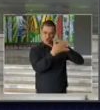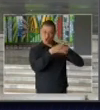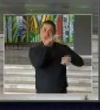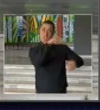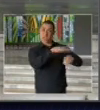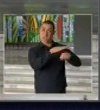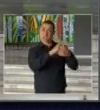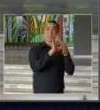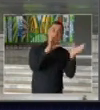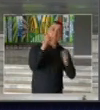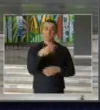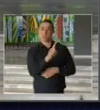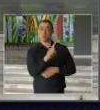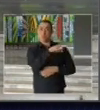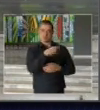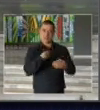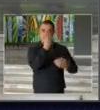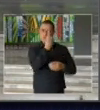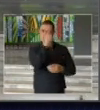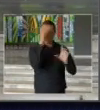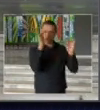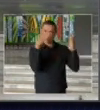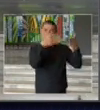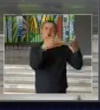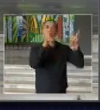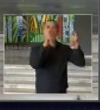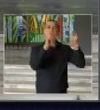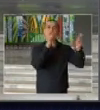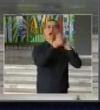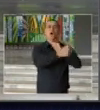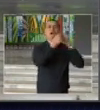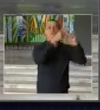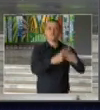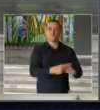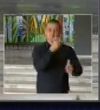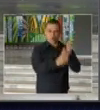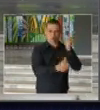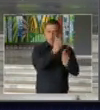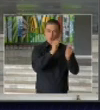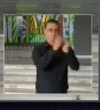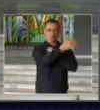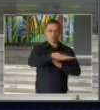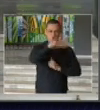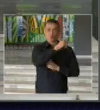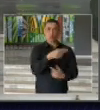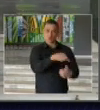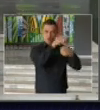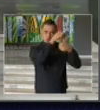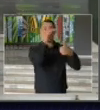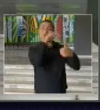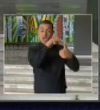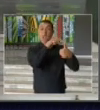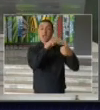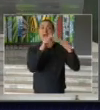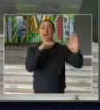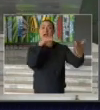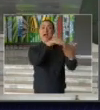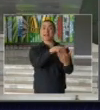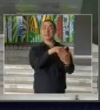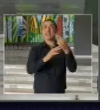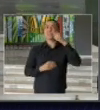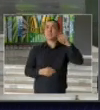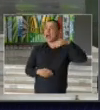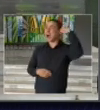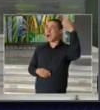Reinaldo quer cumprir, vai ter que acatar junto com a CBF. Porque qual que é o principal campeonato do Brasil? É o